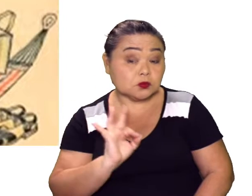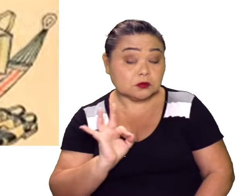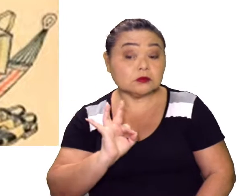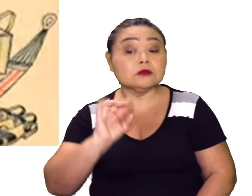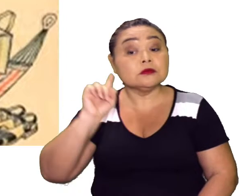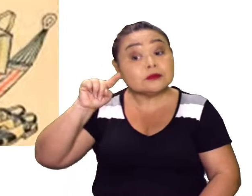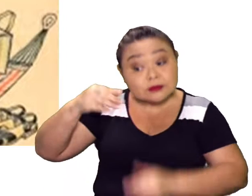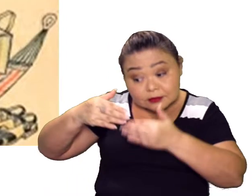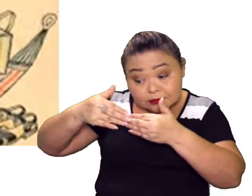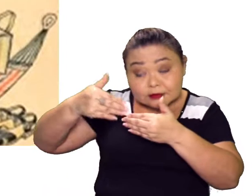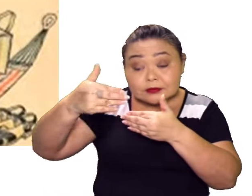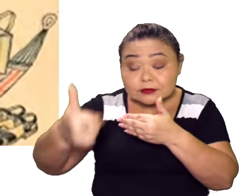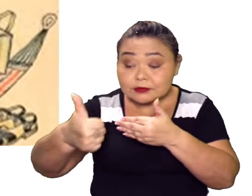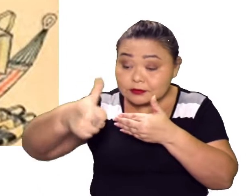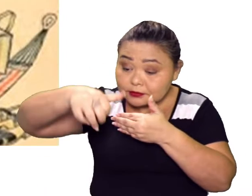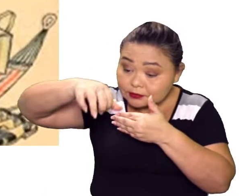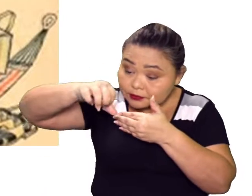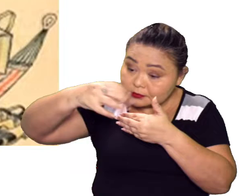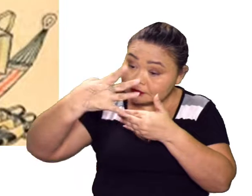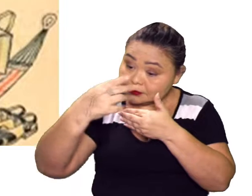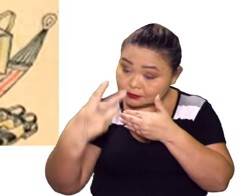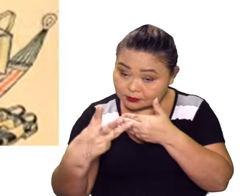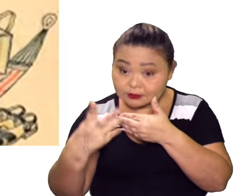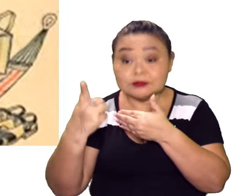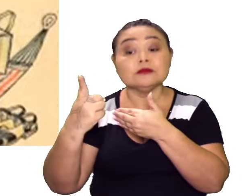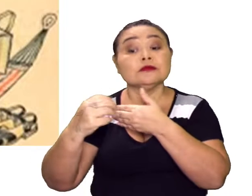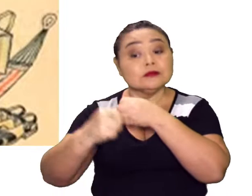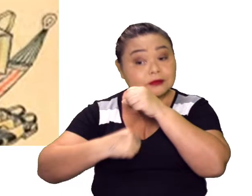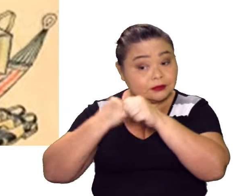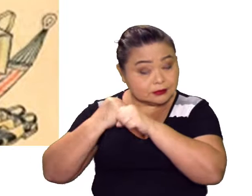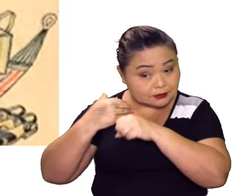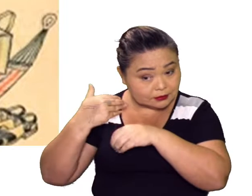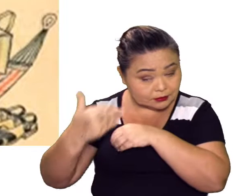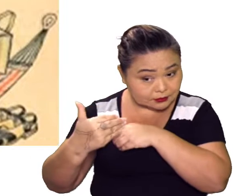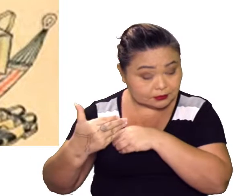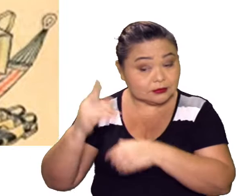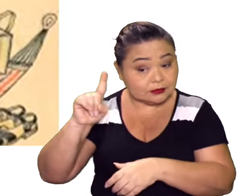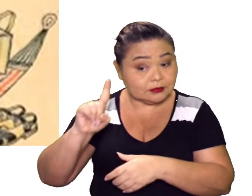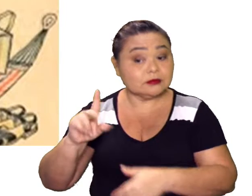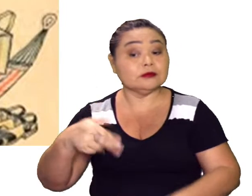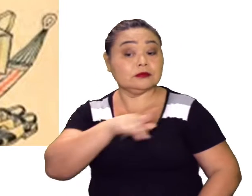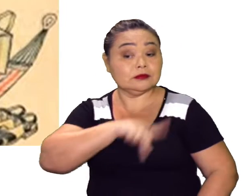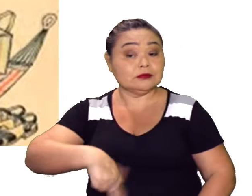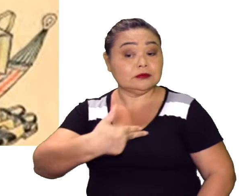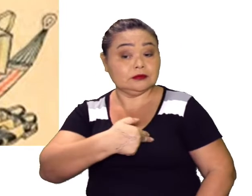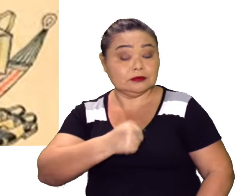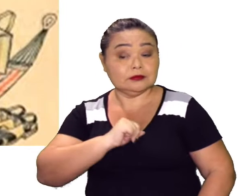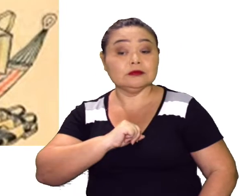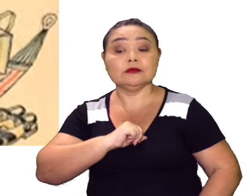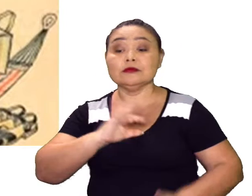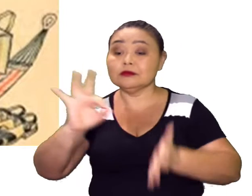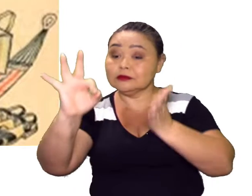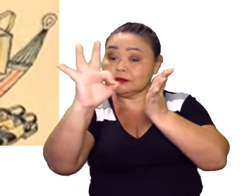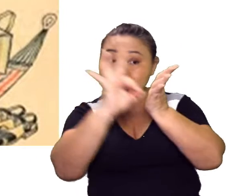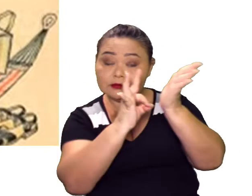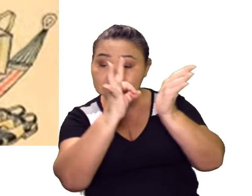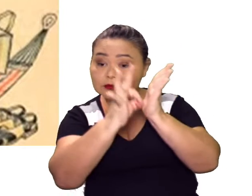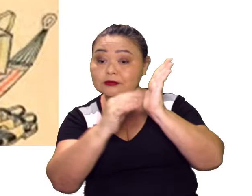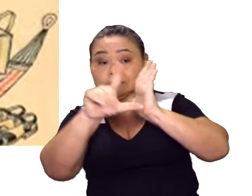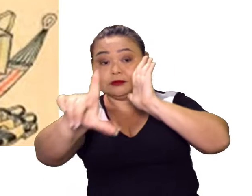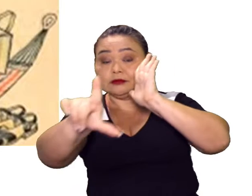1943 que o Getúlio Vargas, presidente do Brasil, sancionou a lei